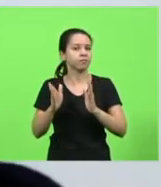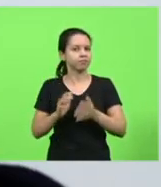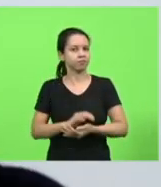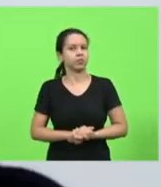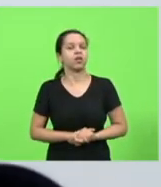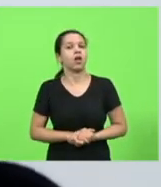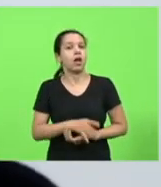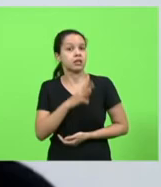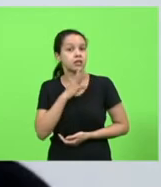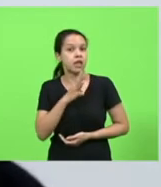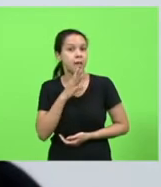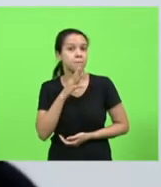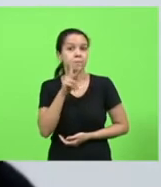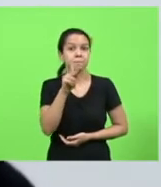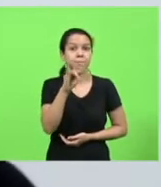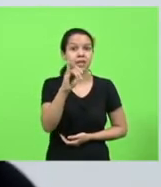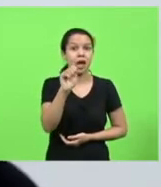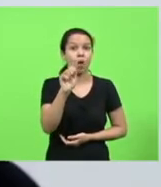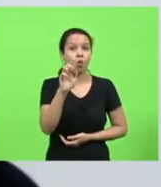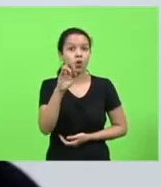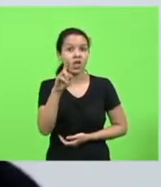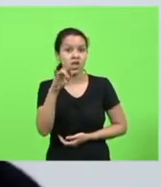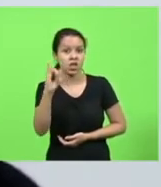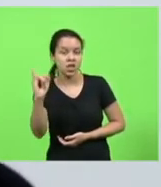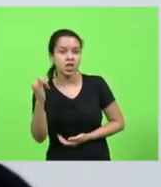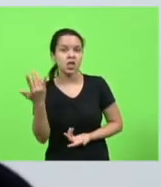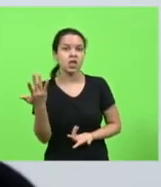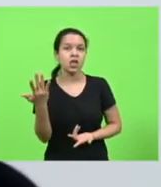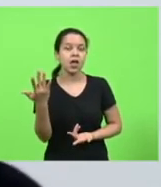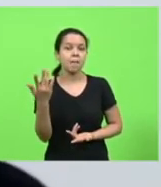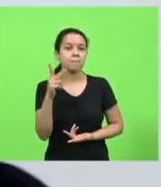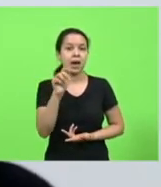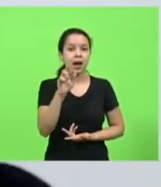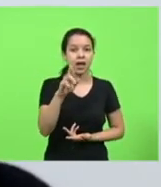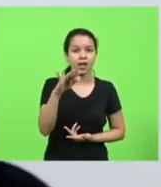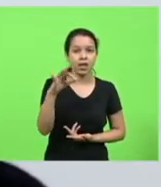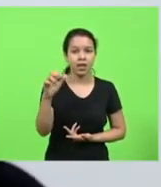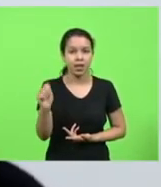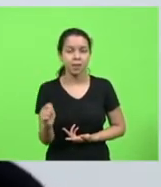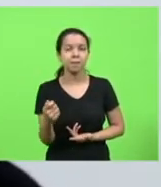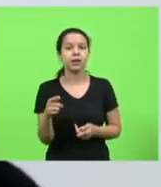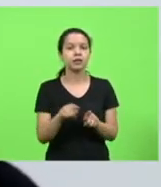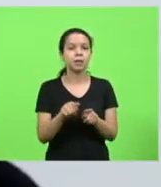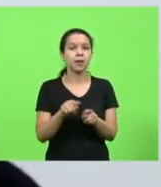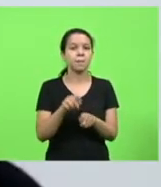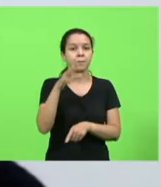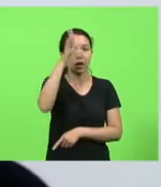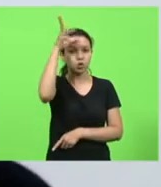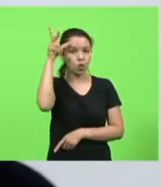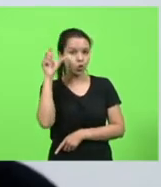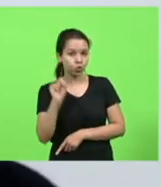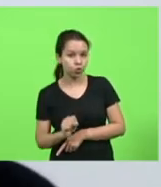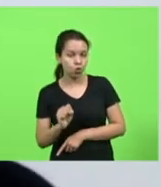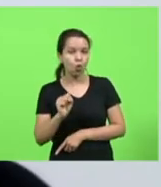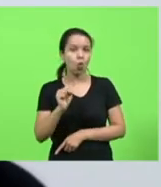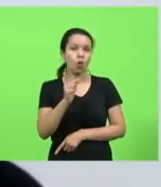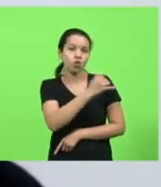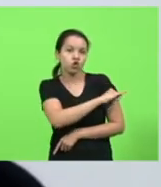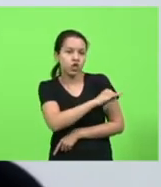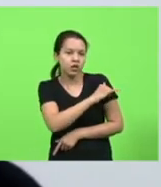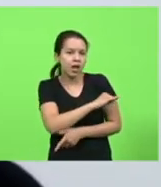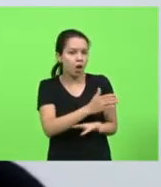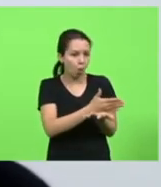Piauí, Paraíba, Mato Grosso do Sul, Rio de Janeiro com alguma parte, São Paulo. Então, foram mobilizações